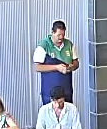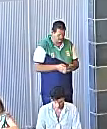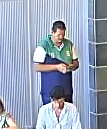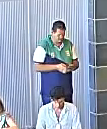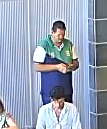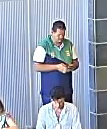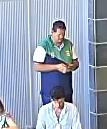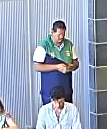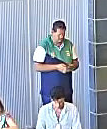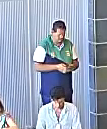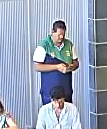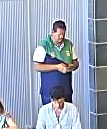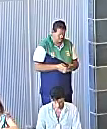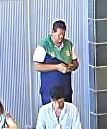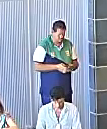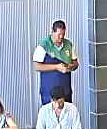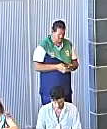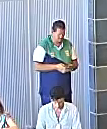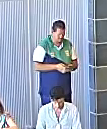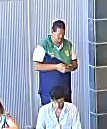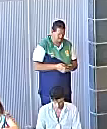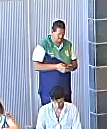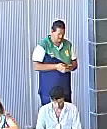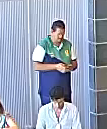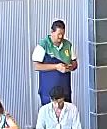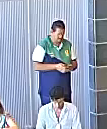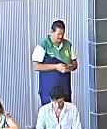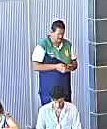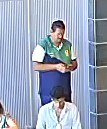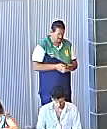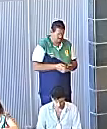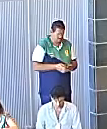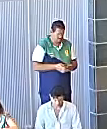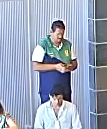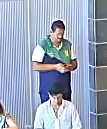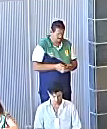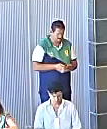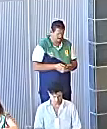Presidente do Conselho Municipal da pessoa com deficiência de